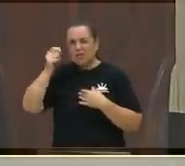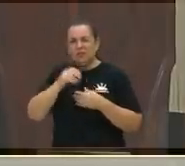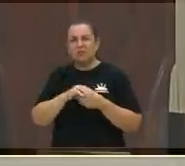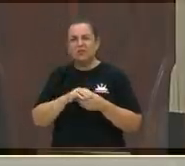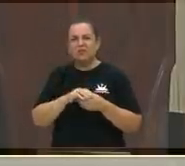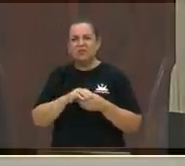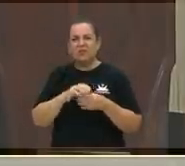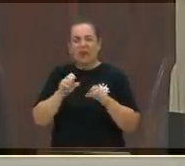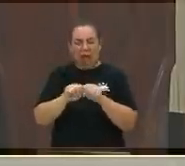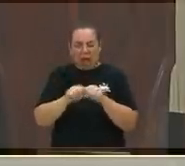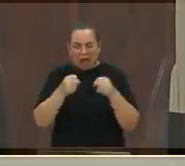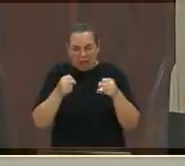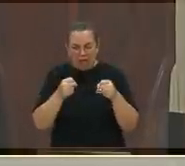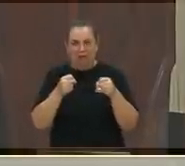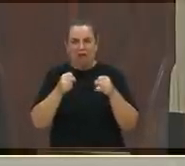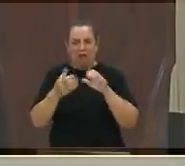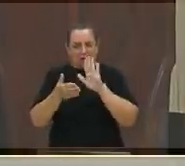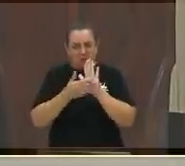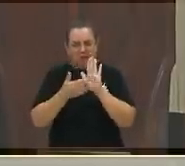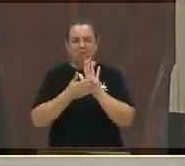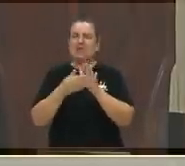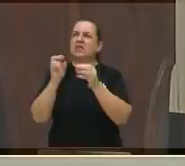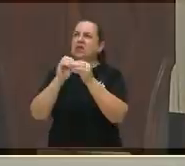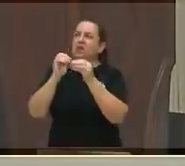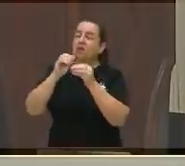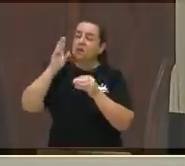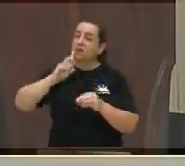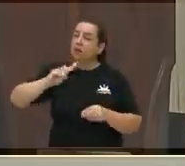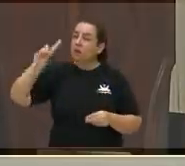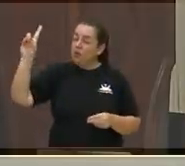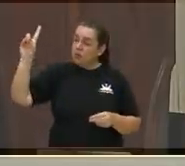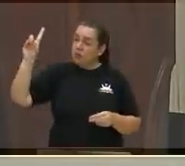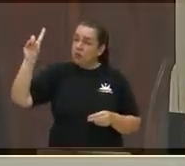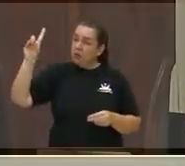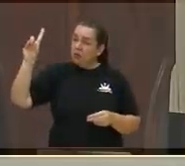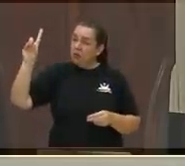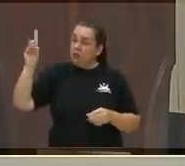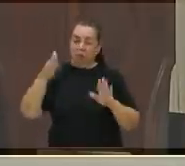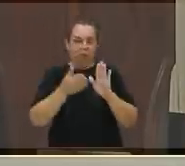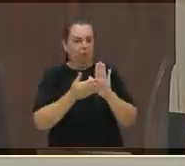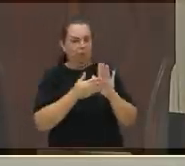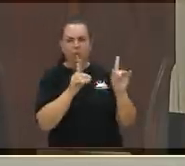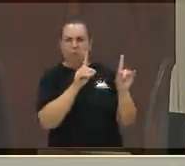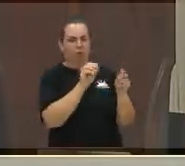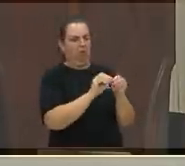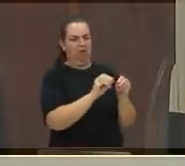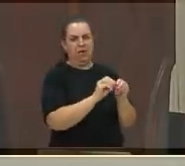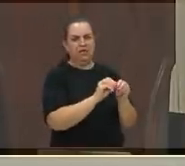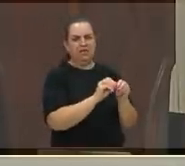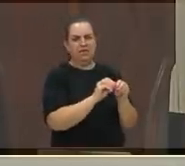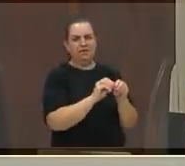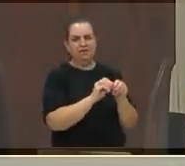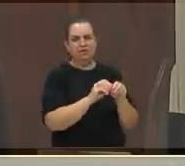eu quebrei promessas que fiz a deus prometi não cumpro